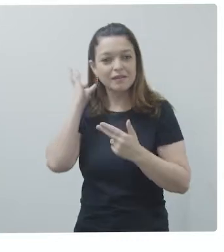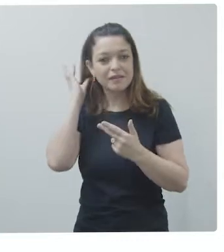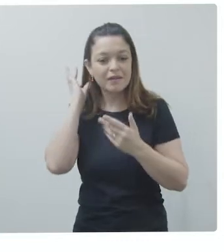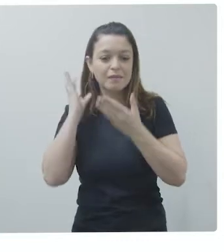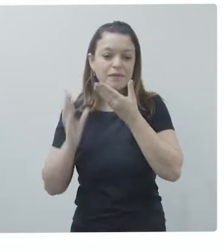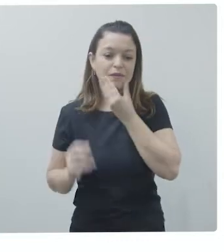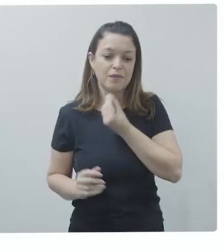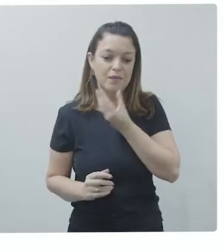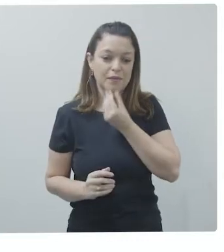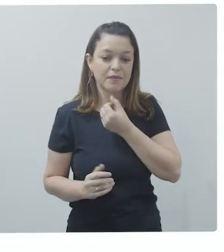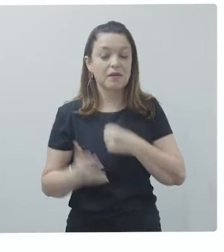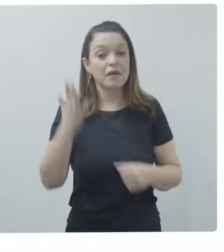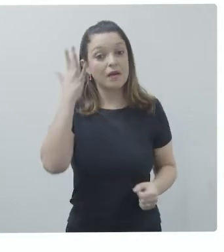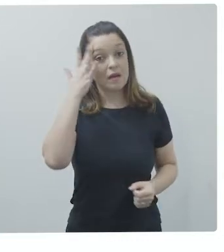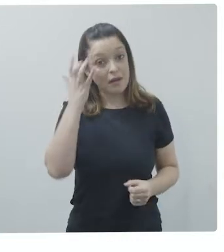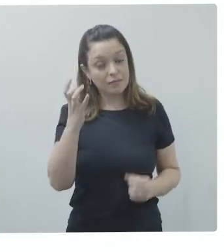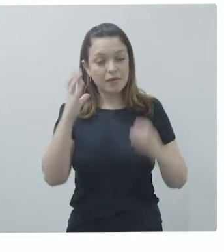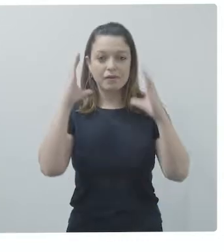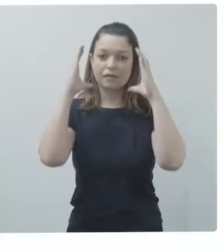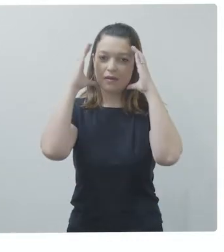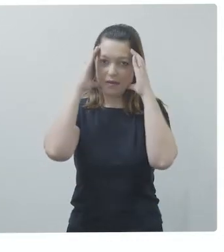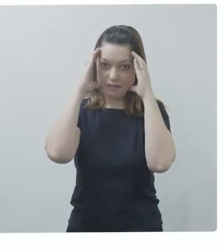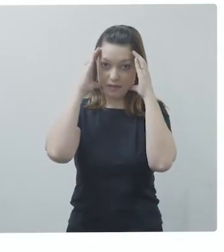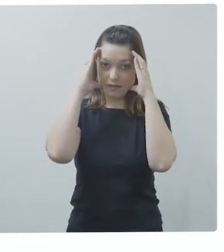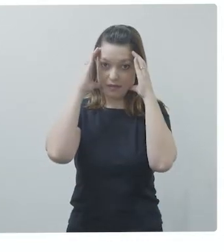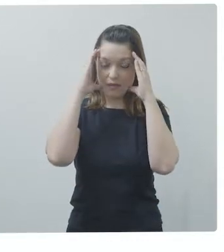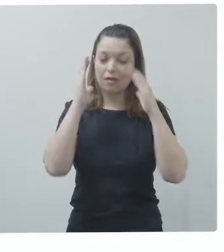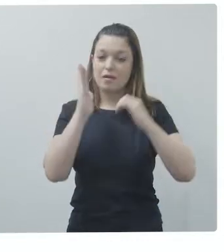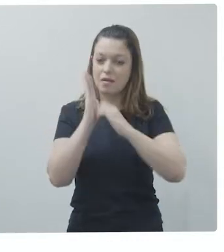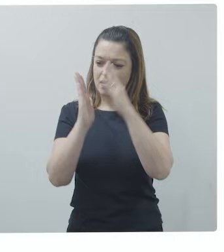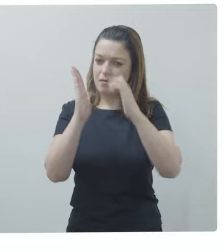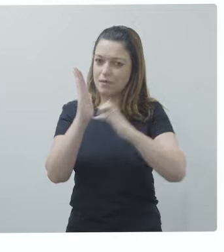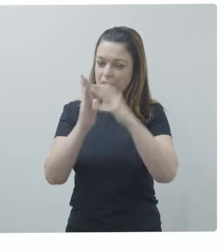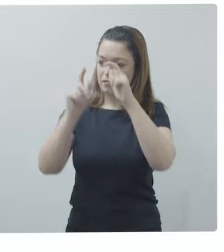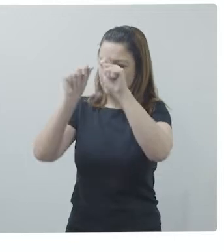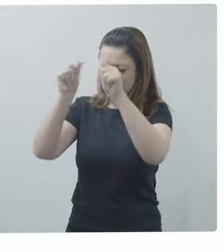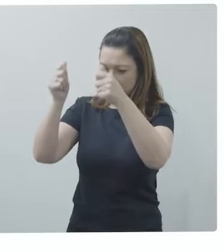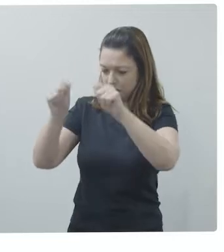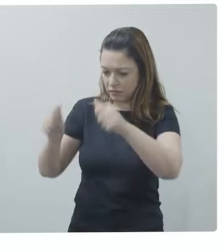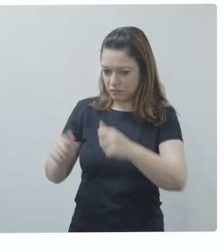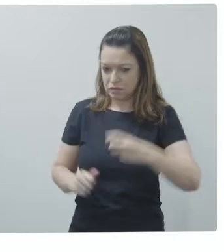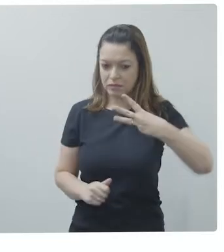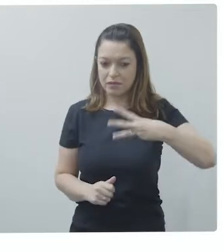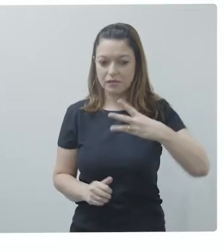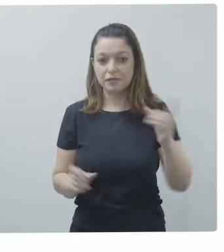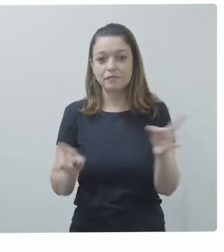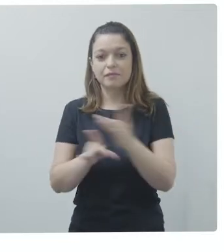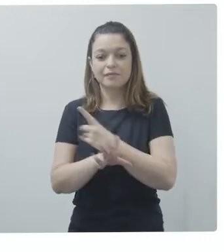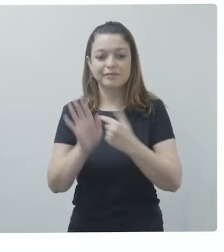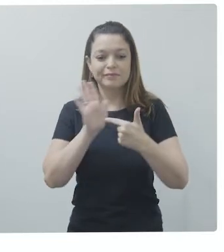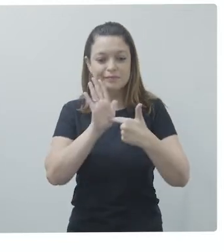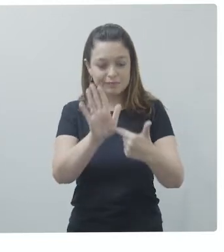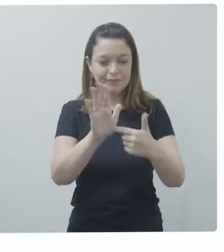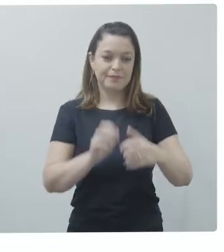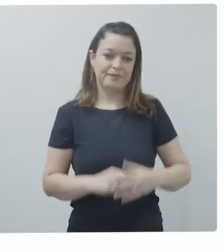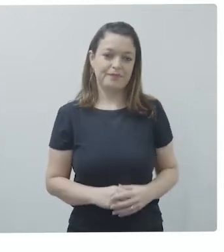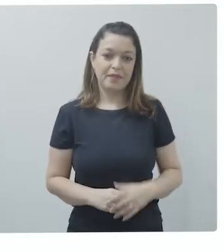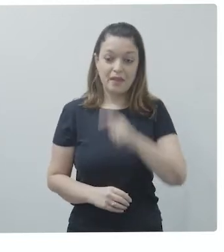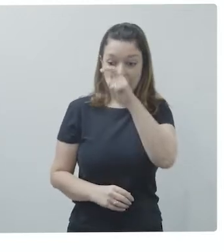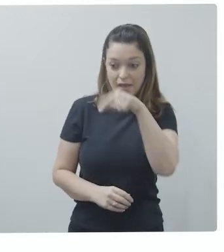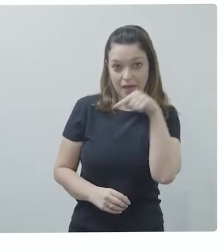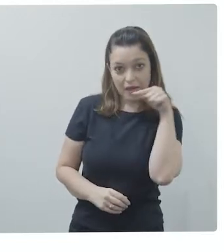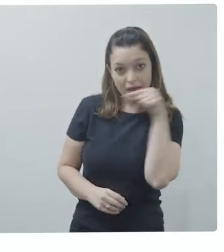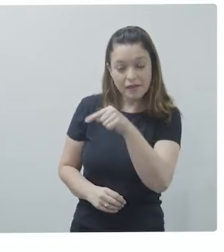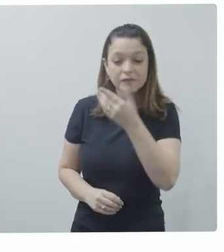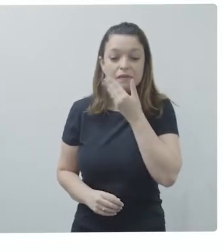segundo, a cabeça. Então, no terceiro, a forma completa foi revelada. Esse homem